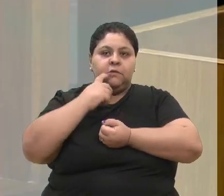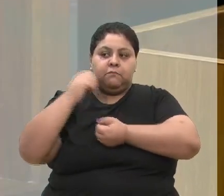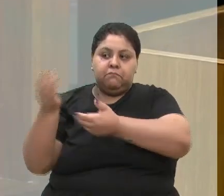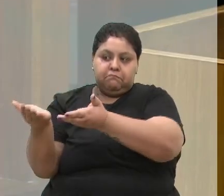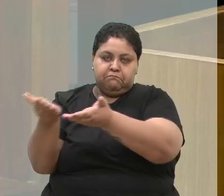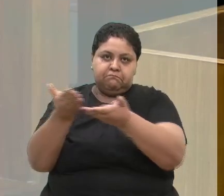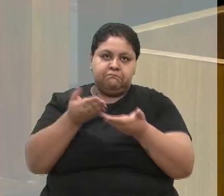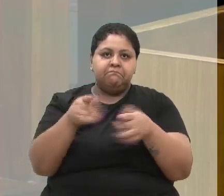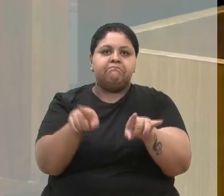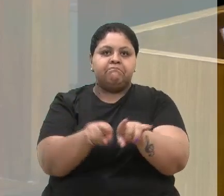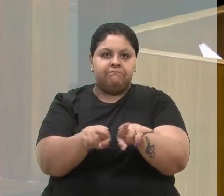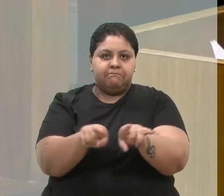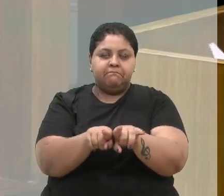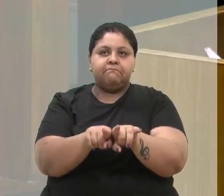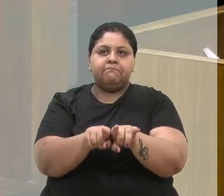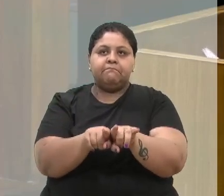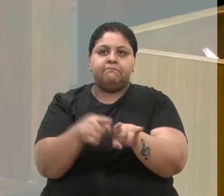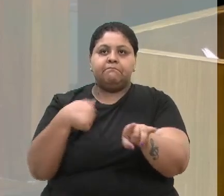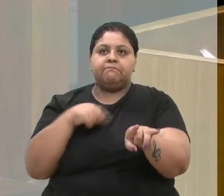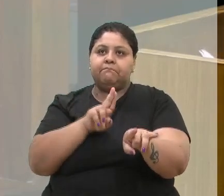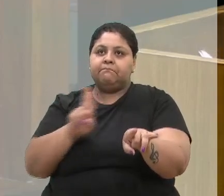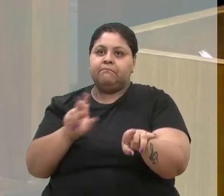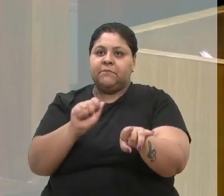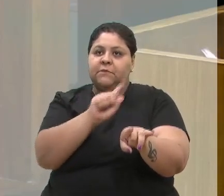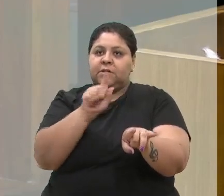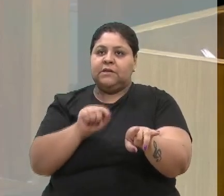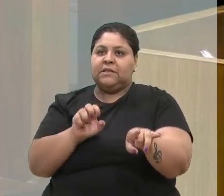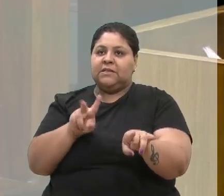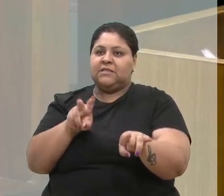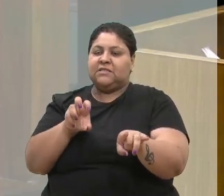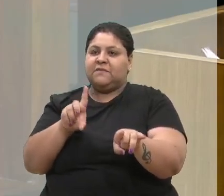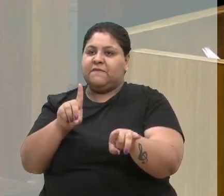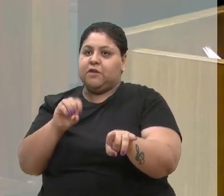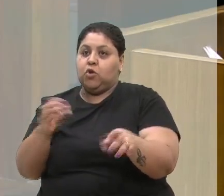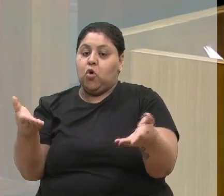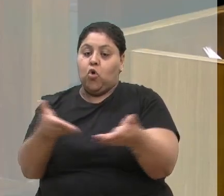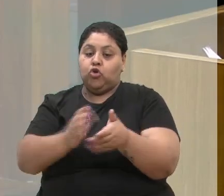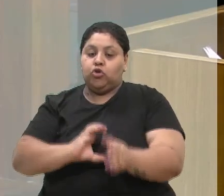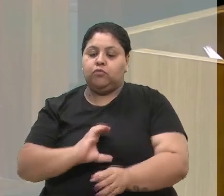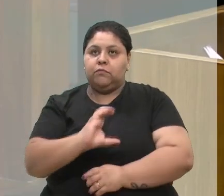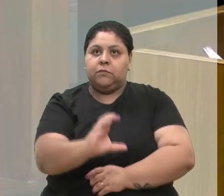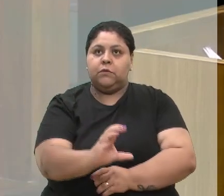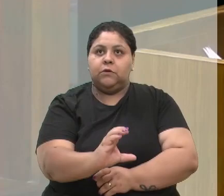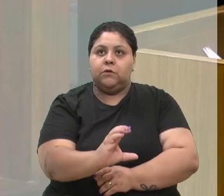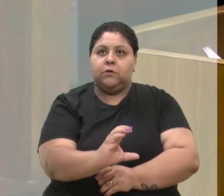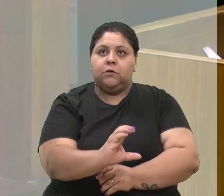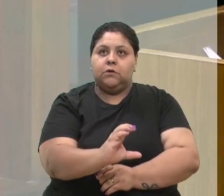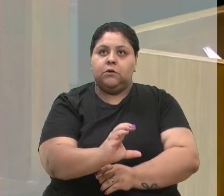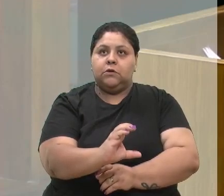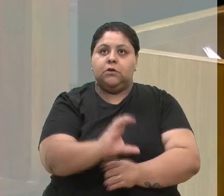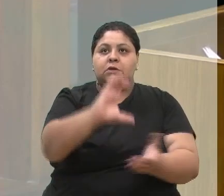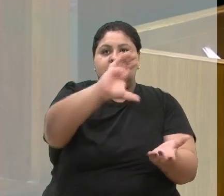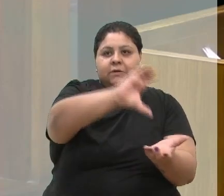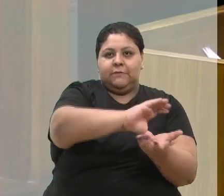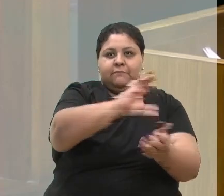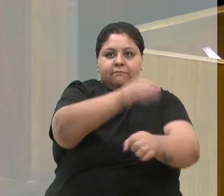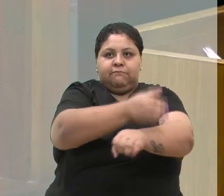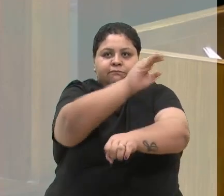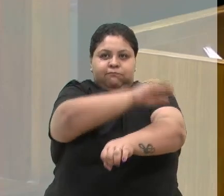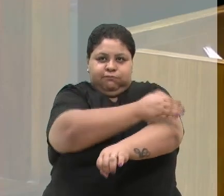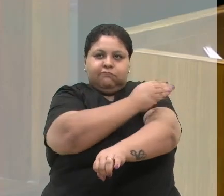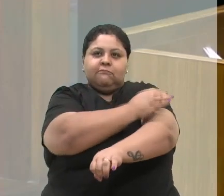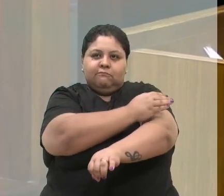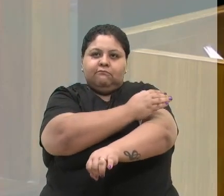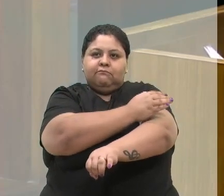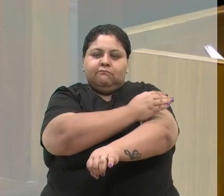convite. Meu nome é Azevedo, estou coordenador do Sereste Serra, coordeno